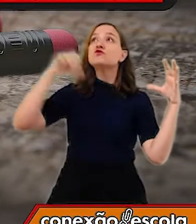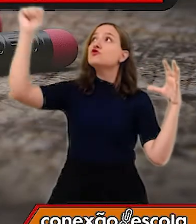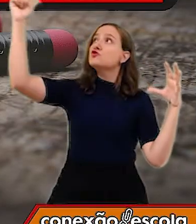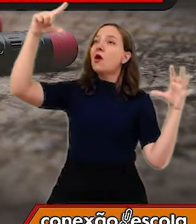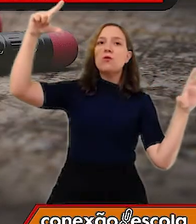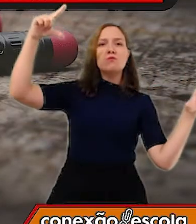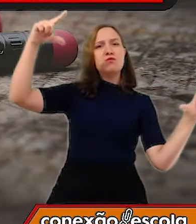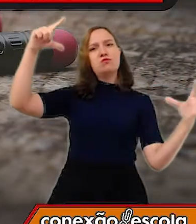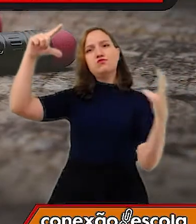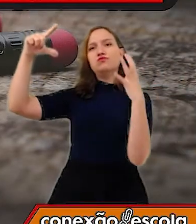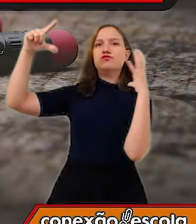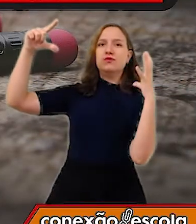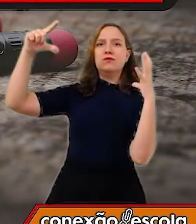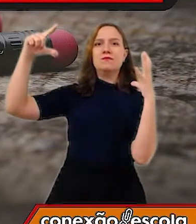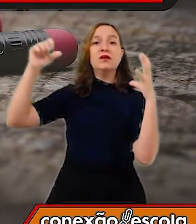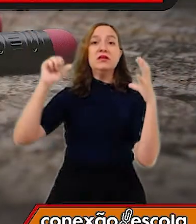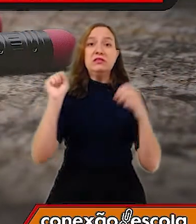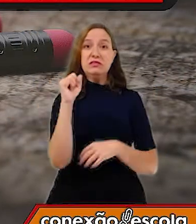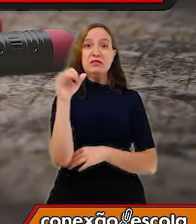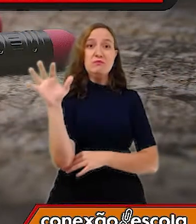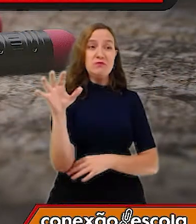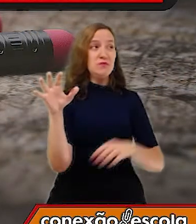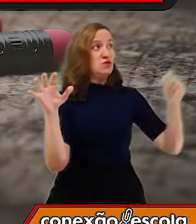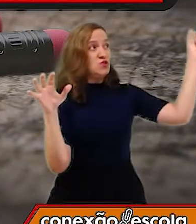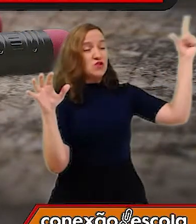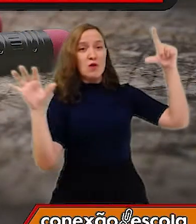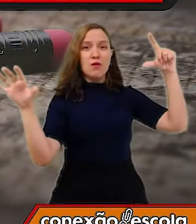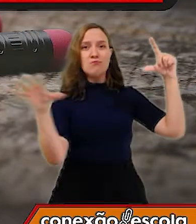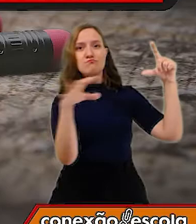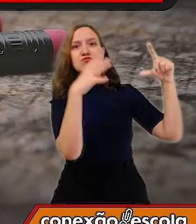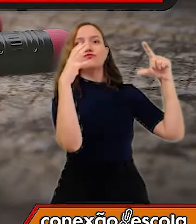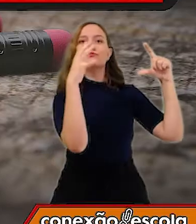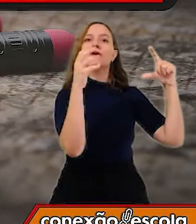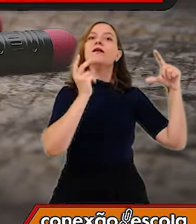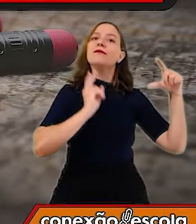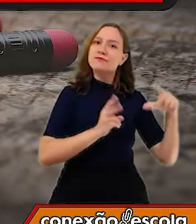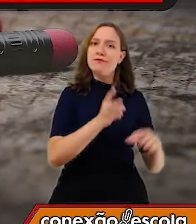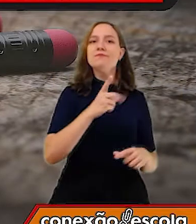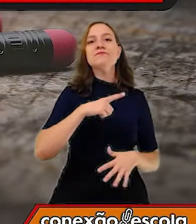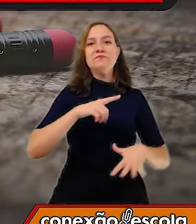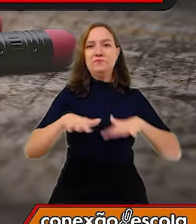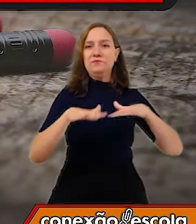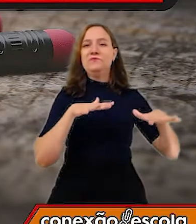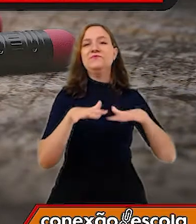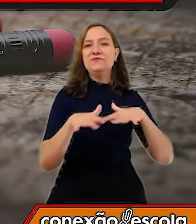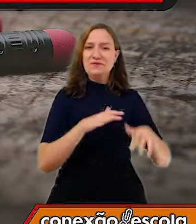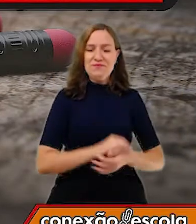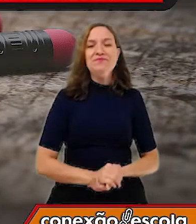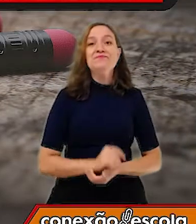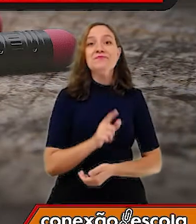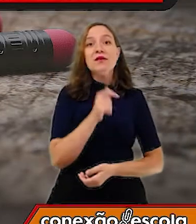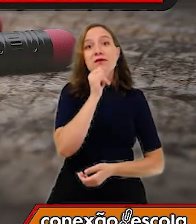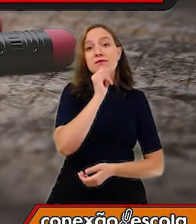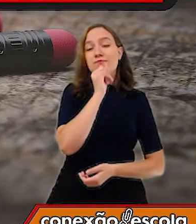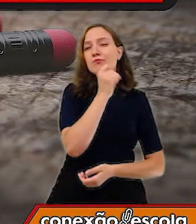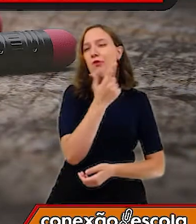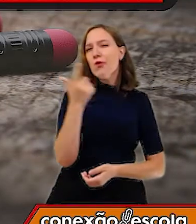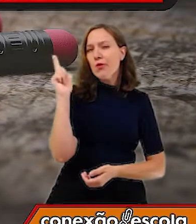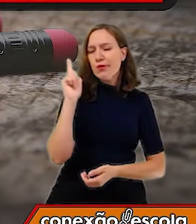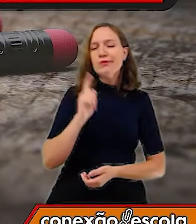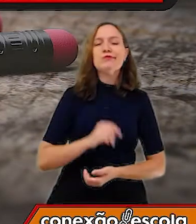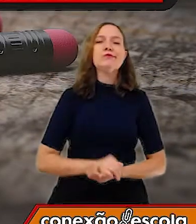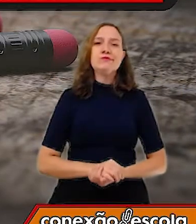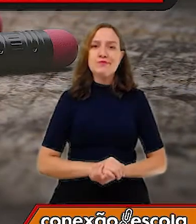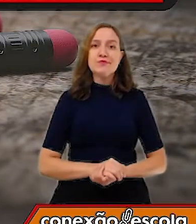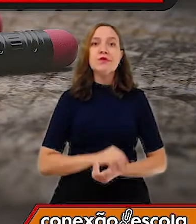lado, todos os girassóis vão virar para ele. Então, ele se move. Outro exemplo